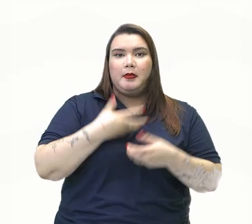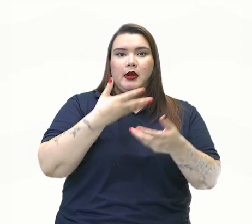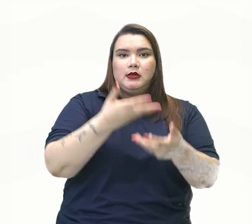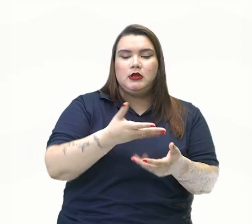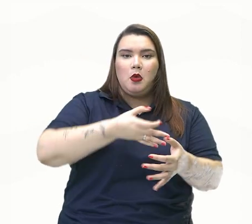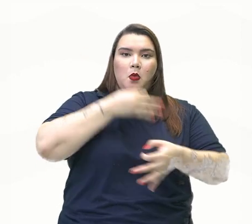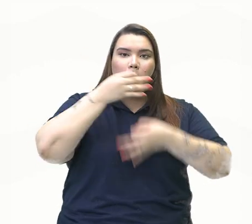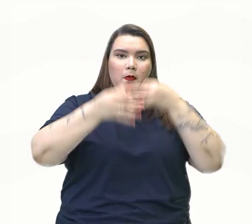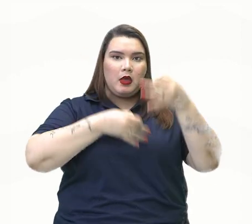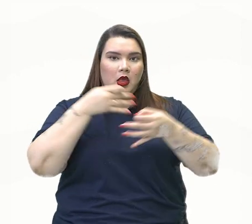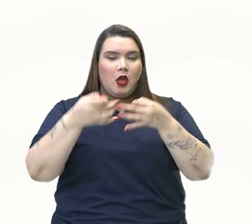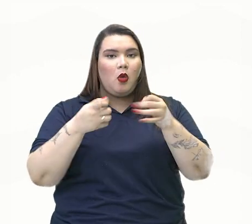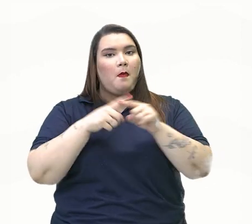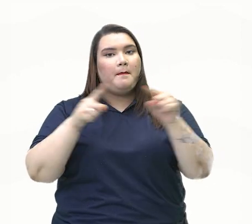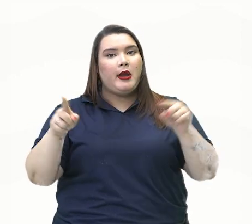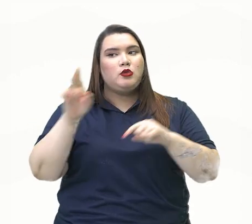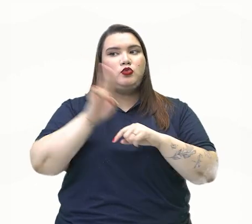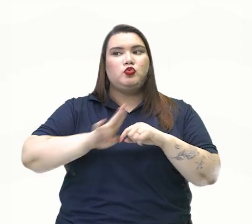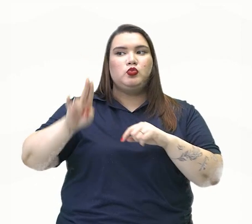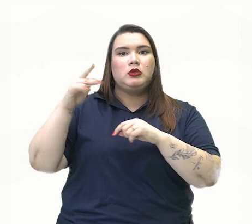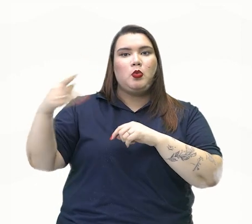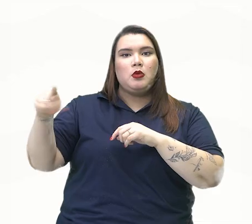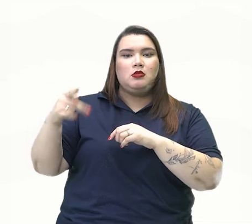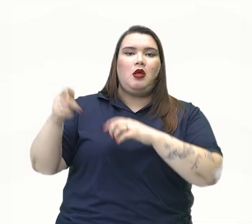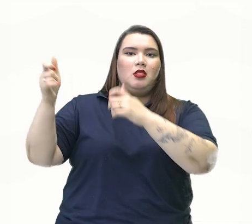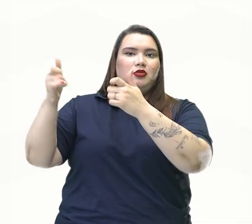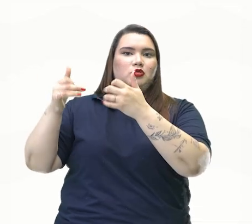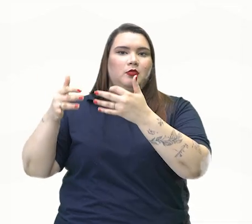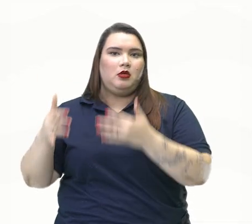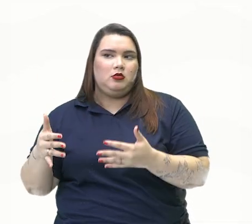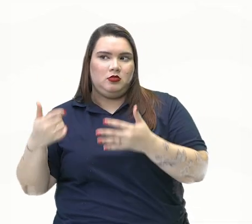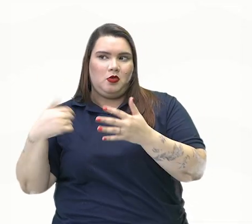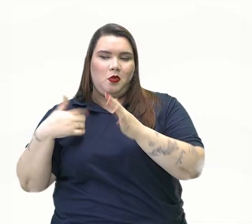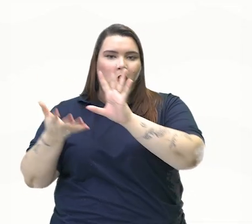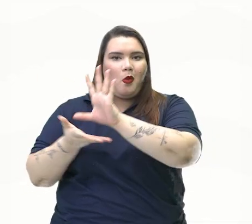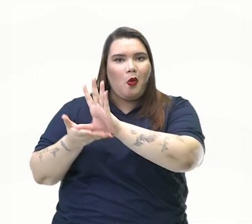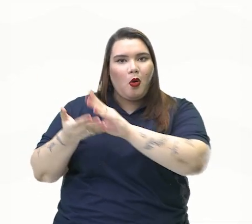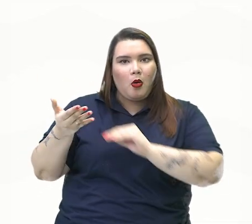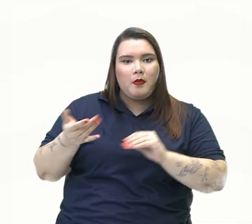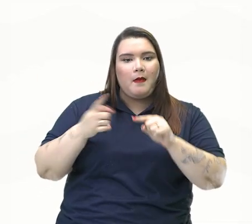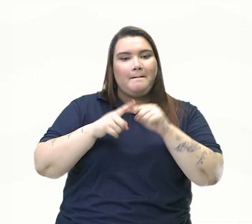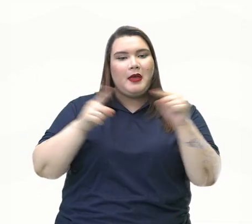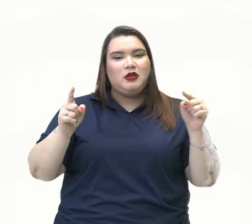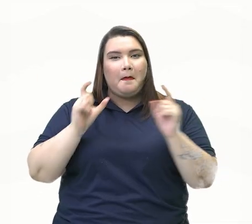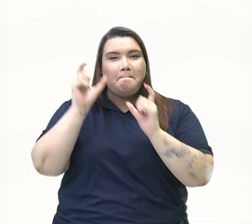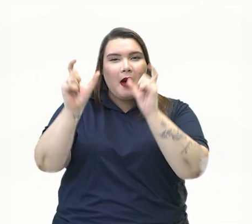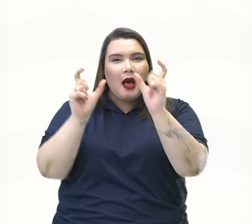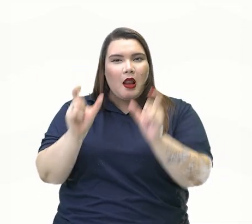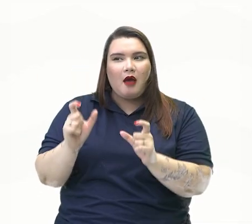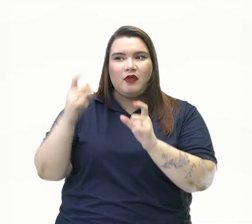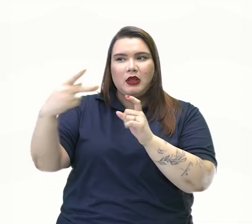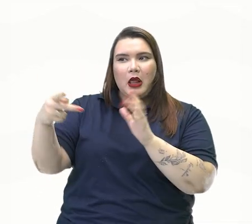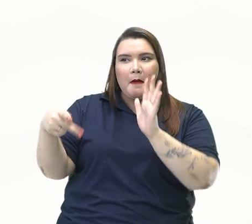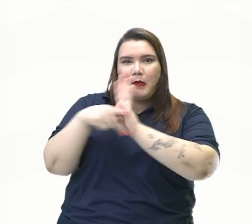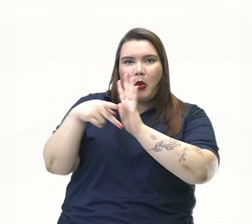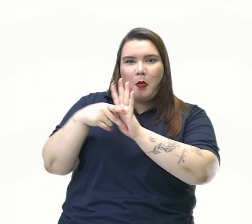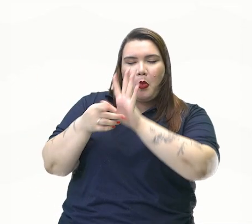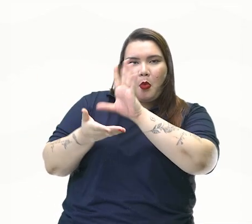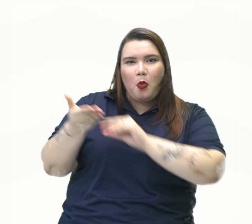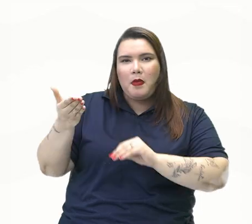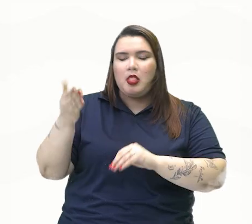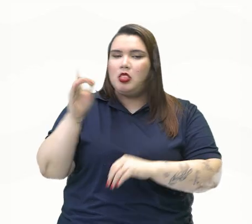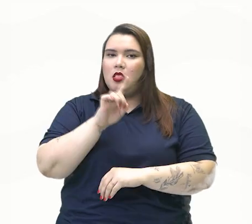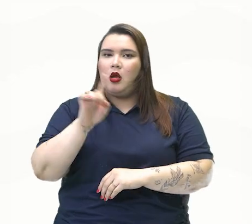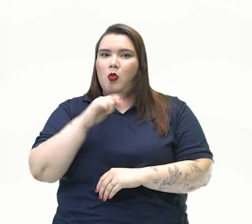esse é o tipo de discurso, né? Por isso ele é indireto. Eu não produzo, eu reproduzo algo que eu ouvi ou que eu